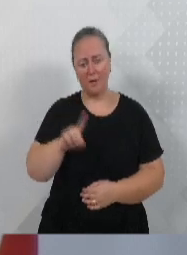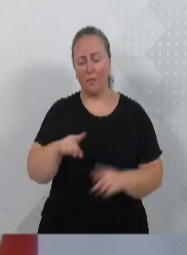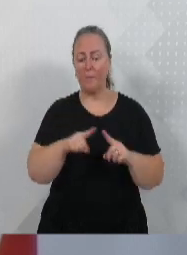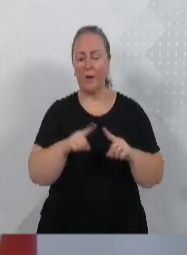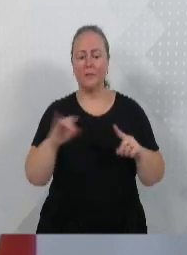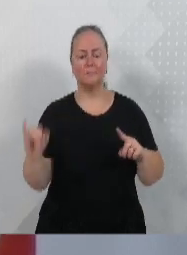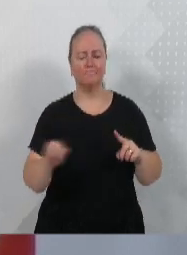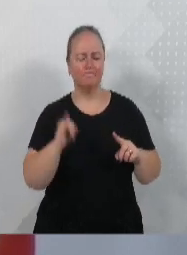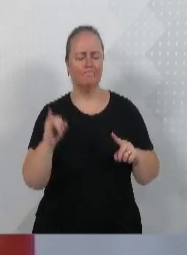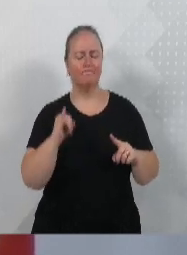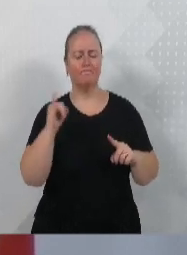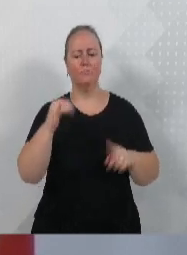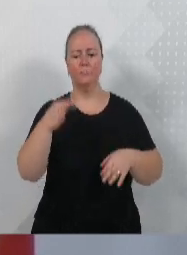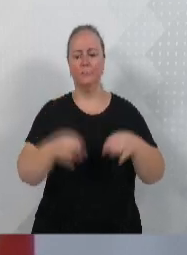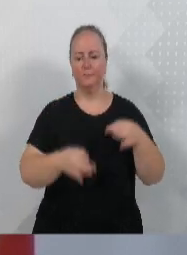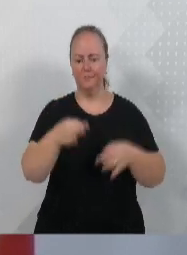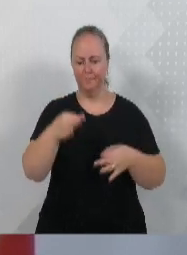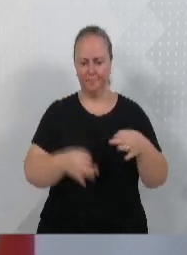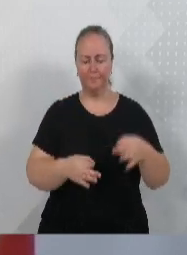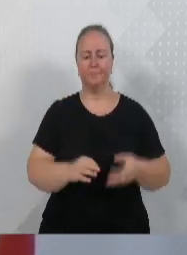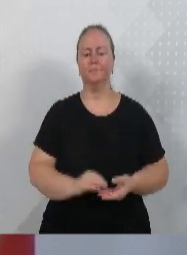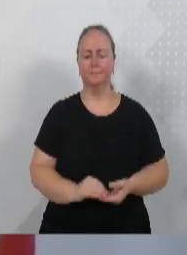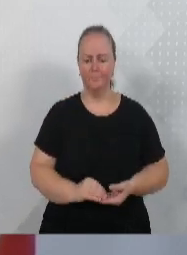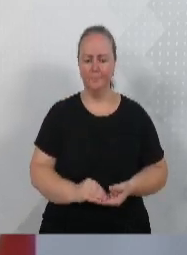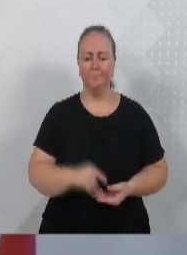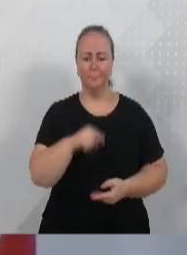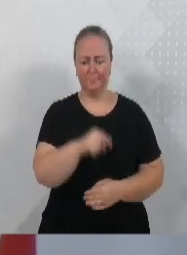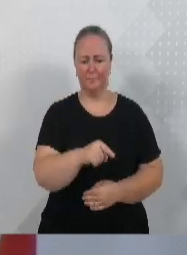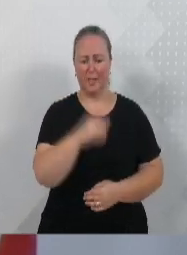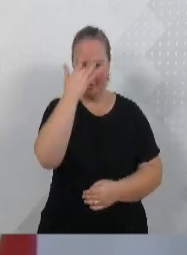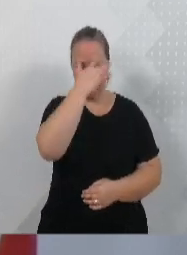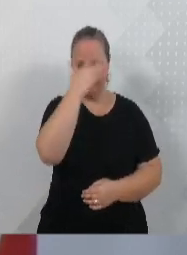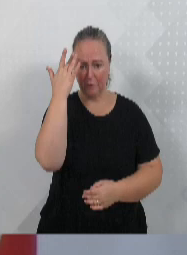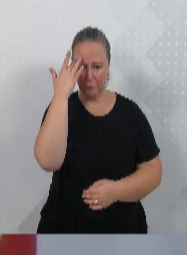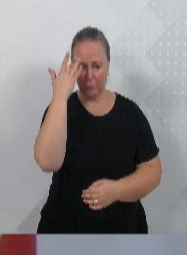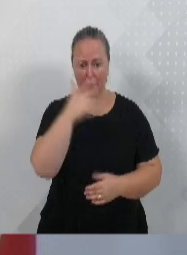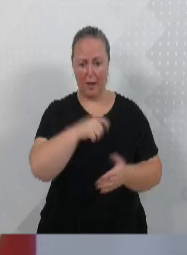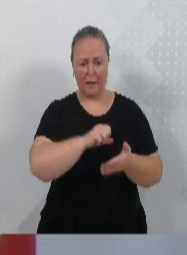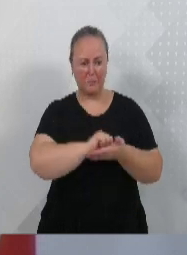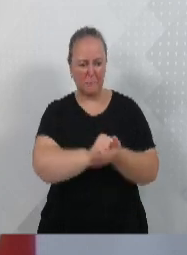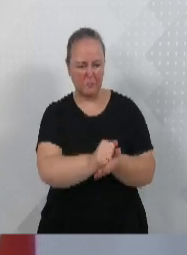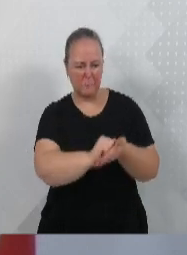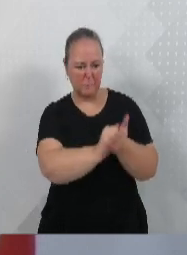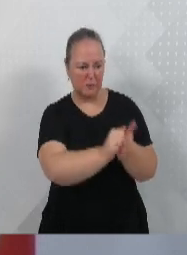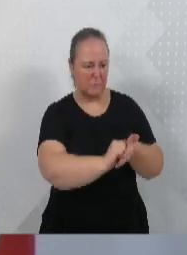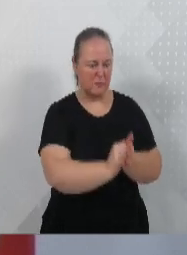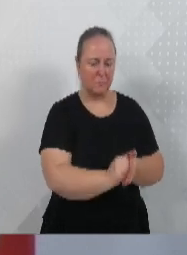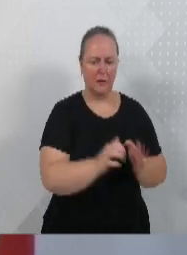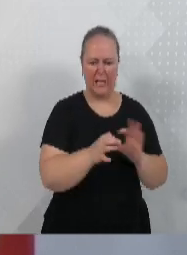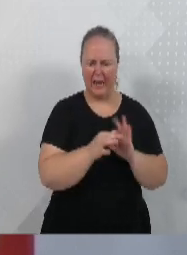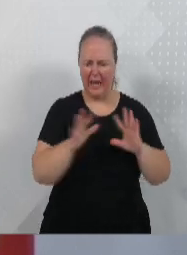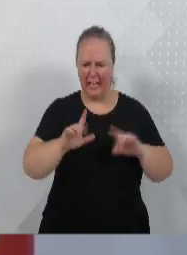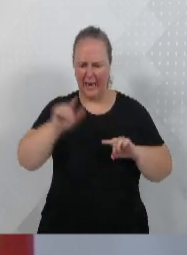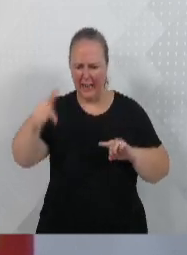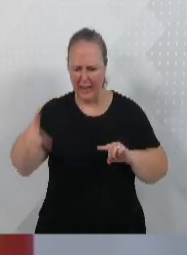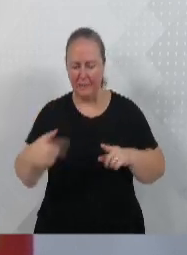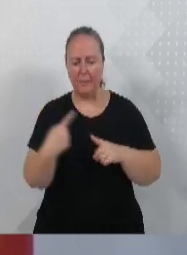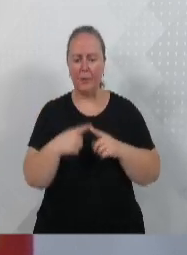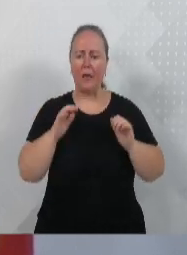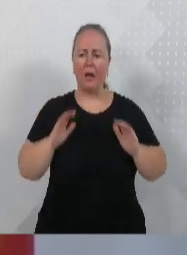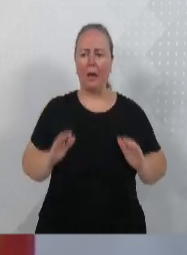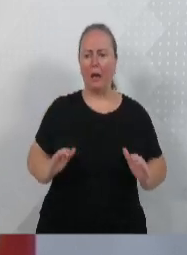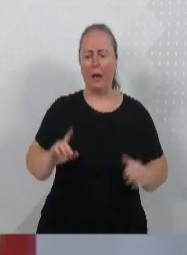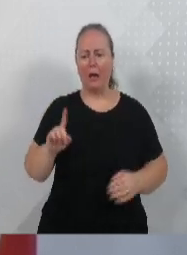feita e que o assassino não seja solto ou posto em liberdade por bom comportamento. A gente